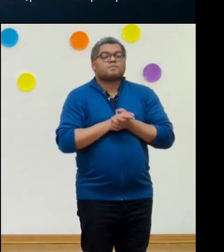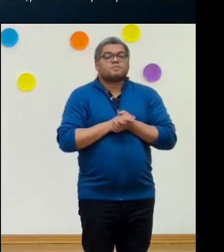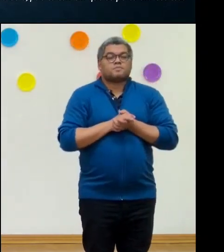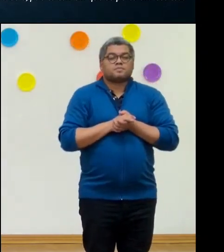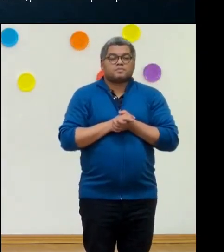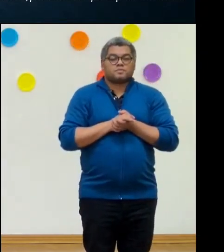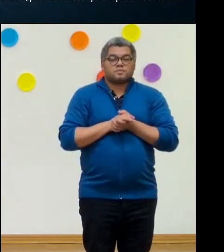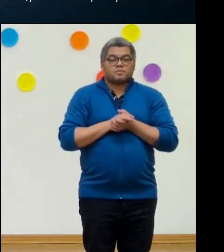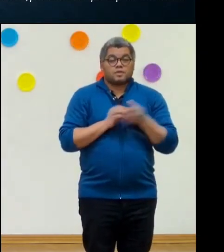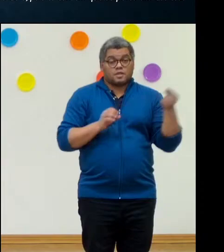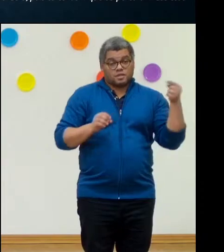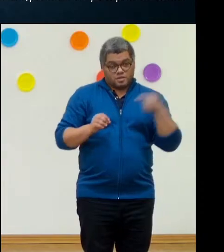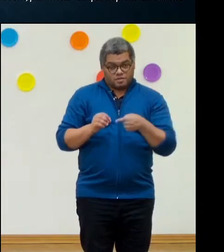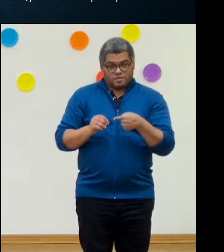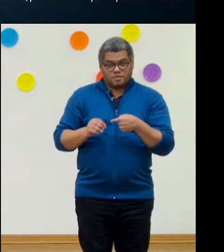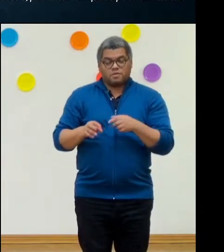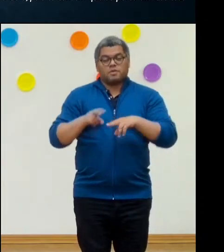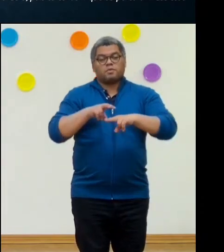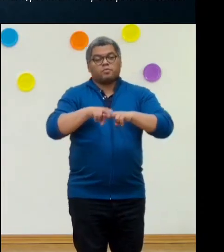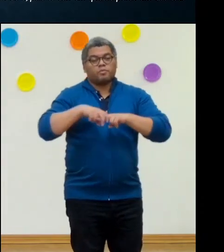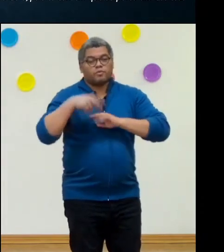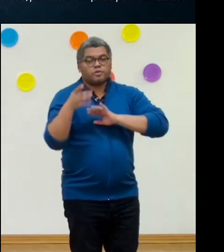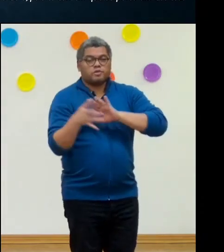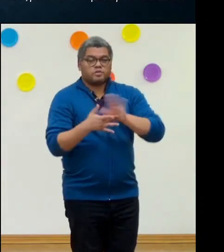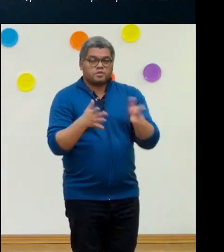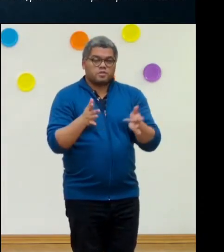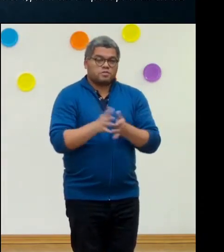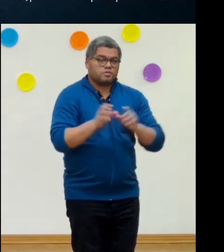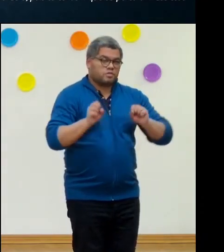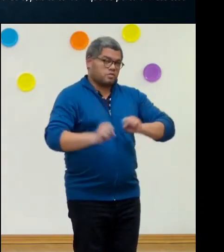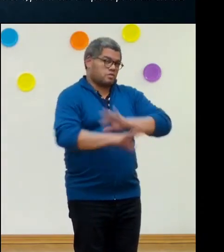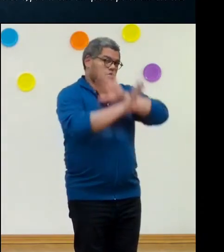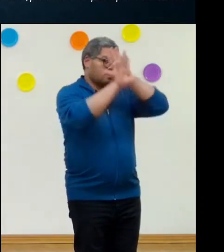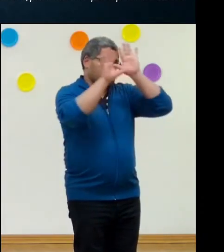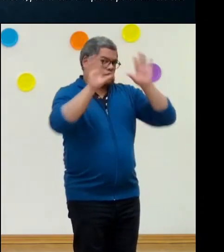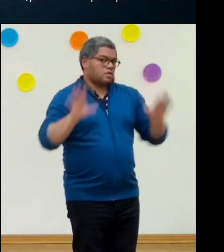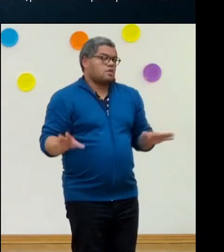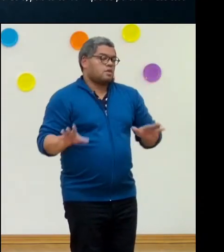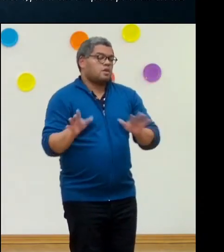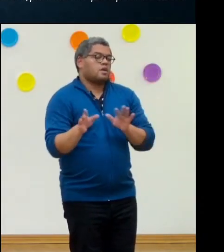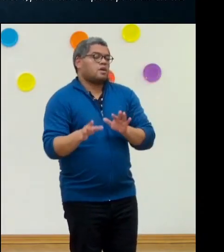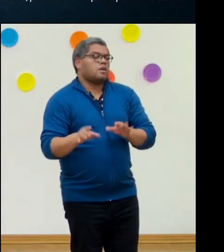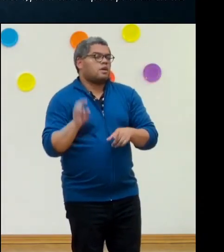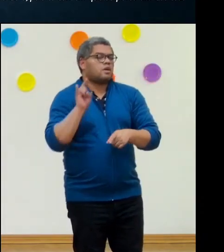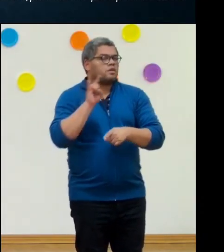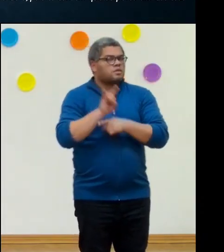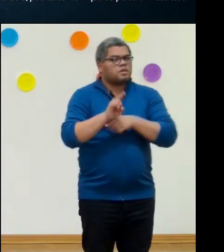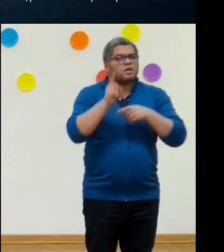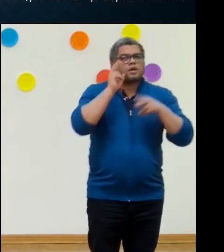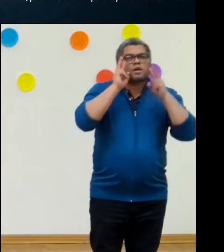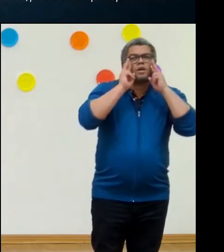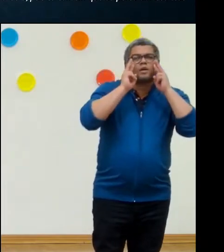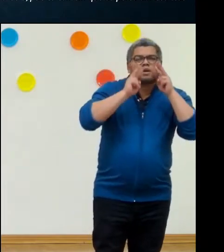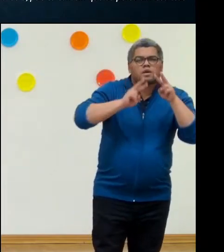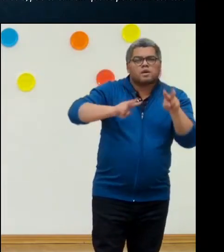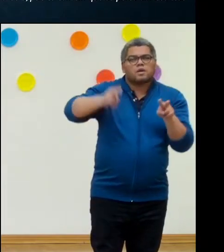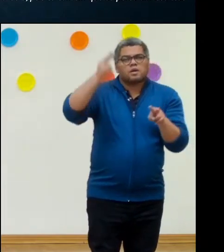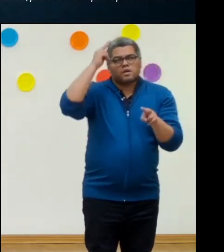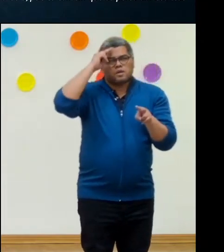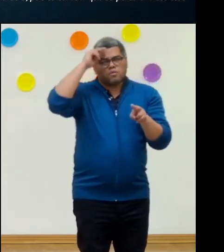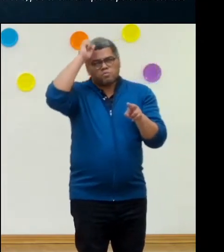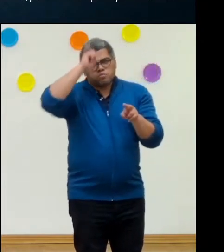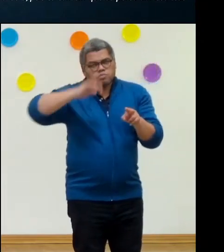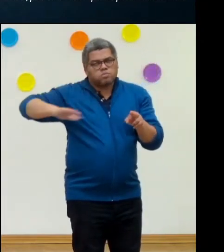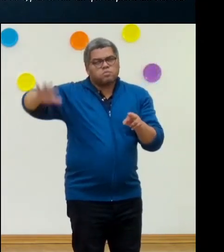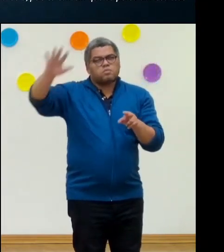E por isso, então, Jesus esclarece o mandamento. Adultério está nos olhos, no desejo, na imaginação. E